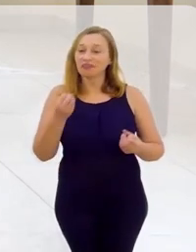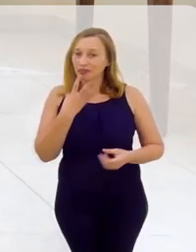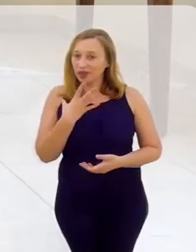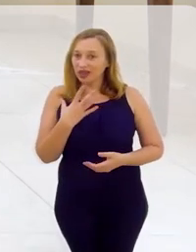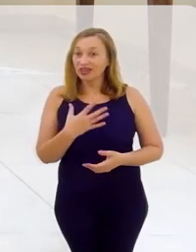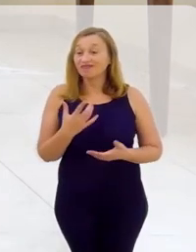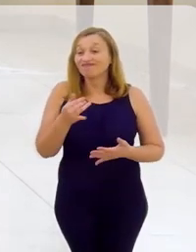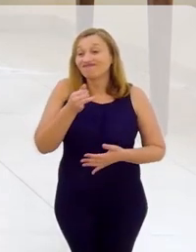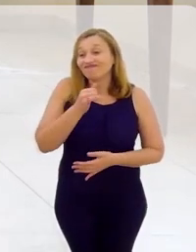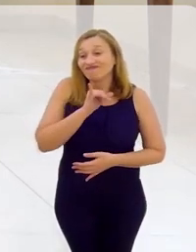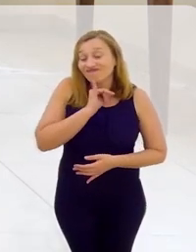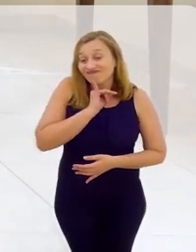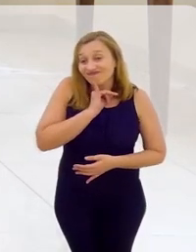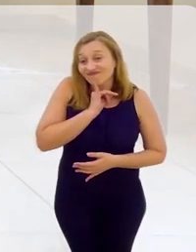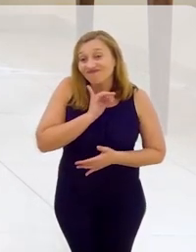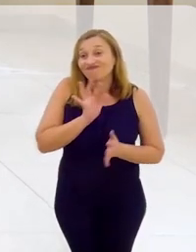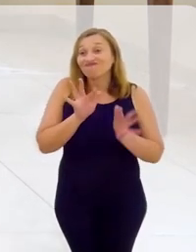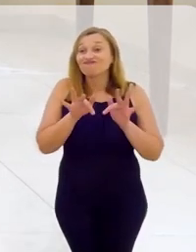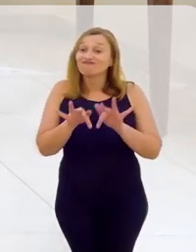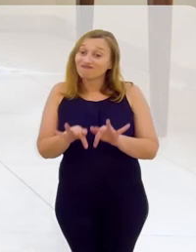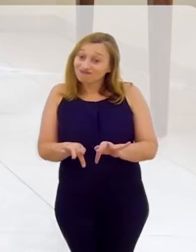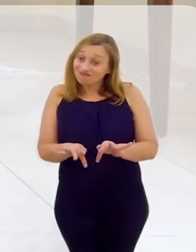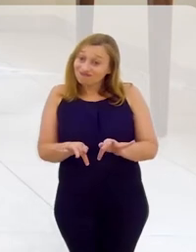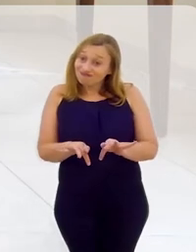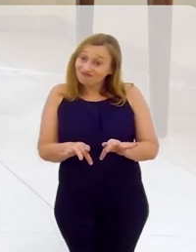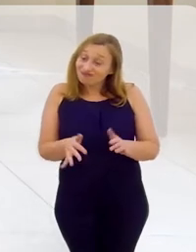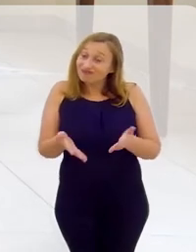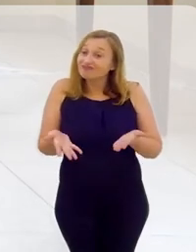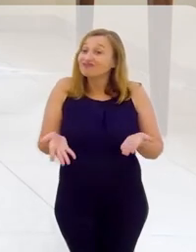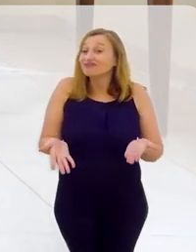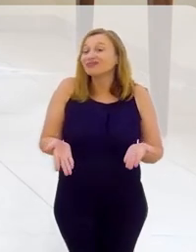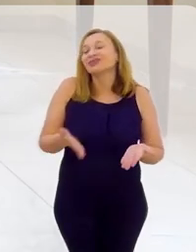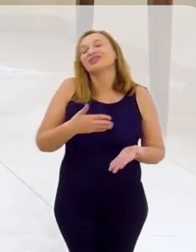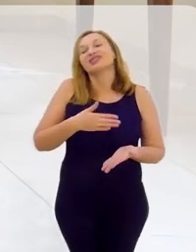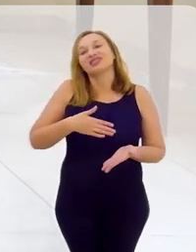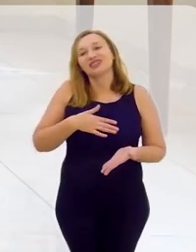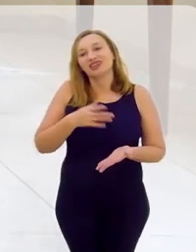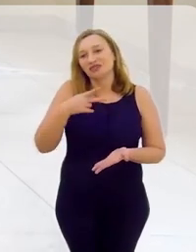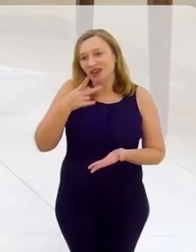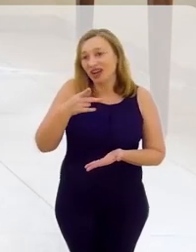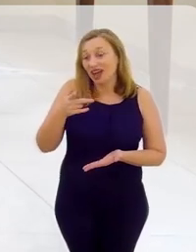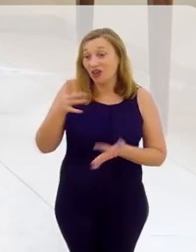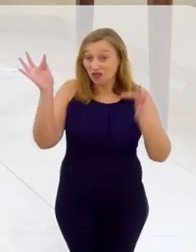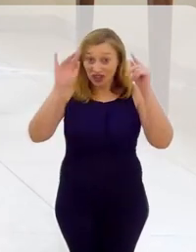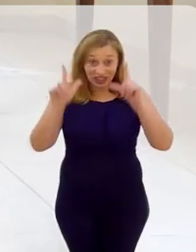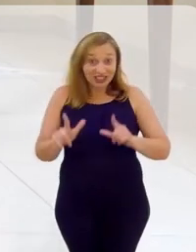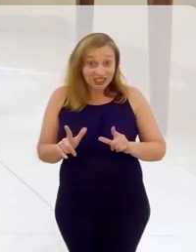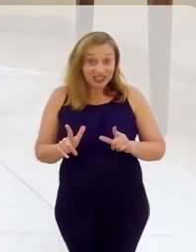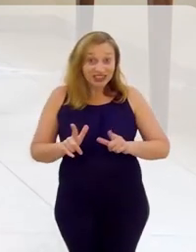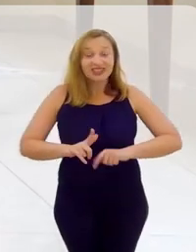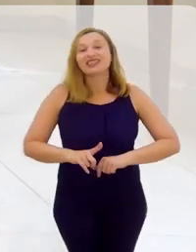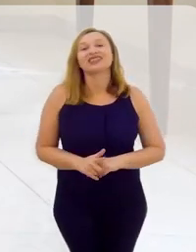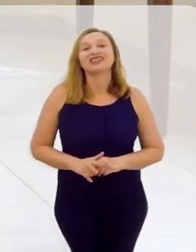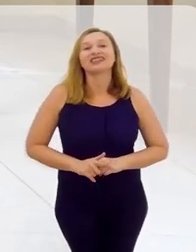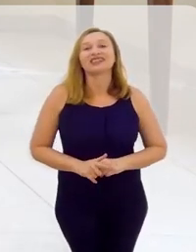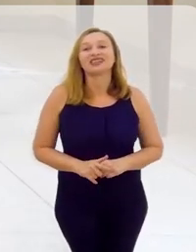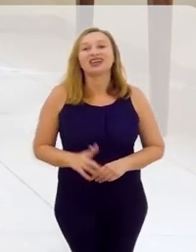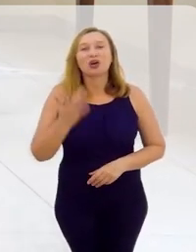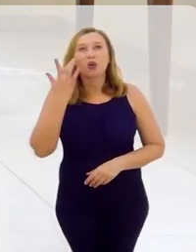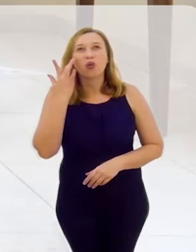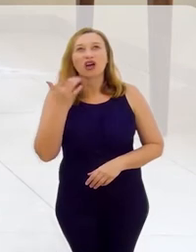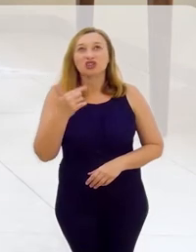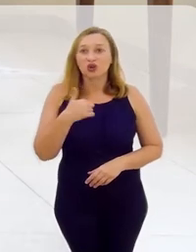bom. Bem, infelizmente chegamos ao final. Mas gostaria de dizer que eu fiquei muito